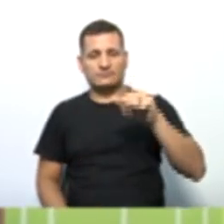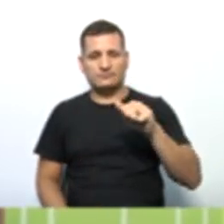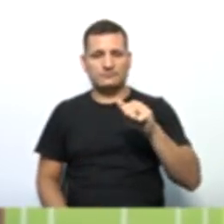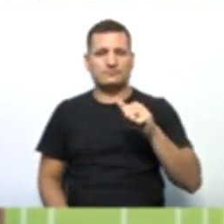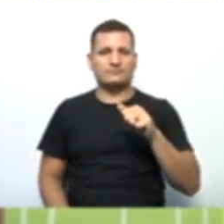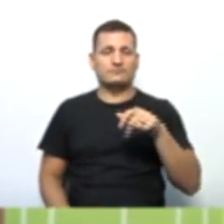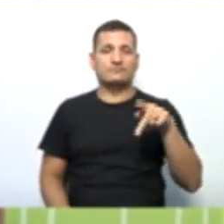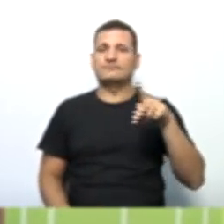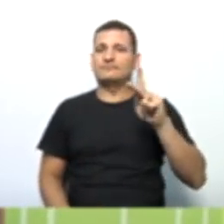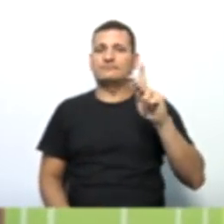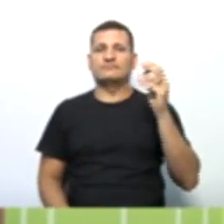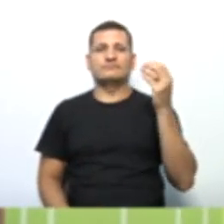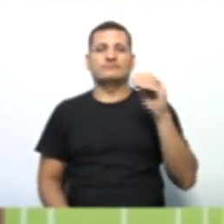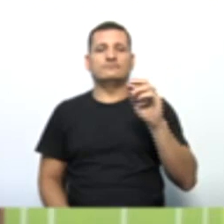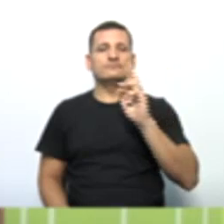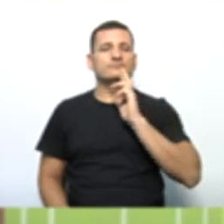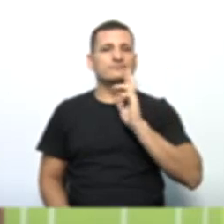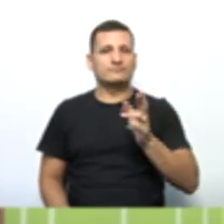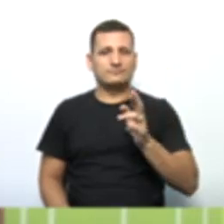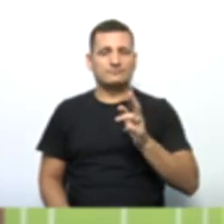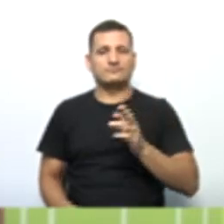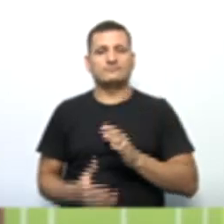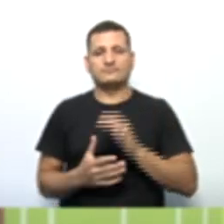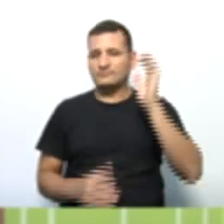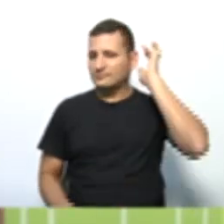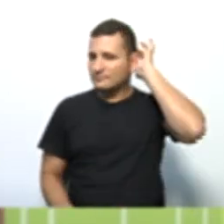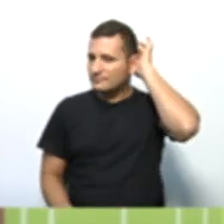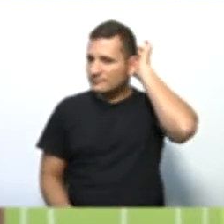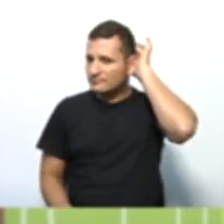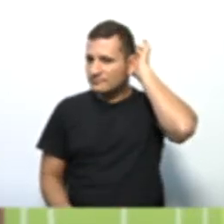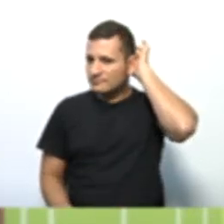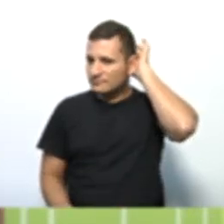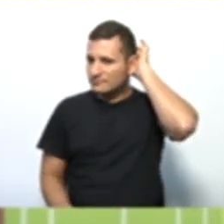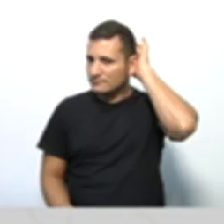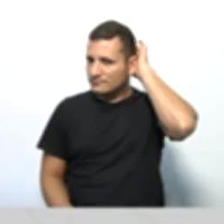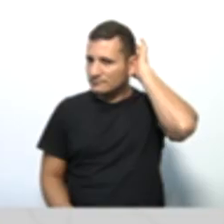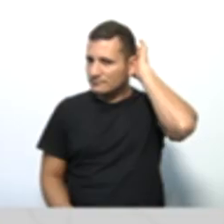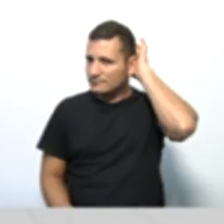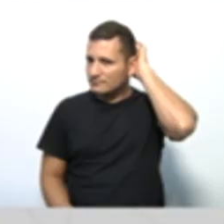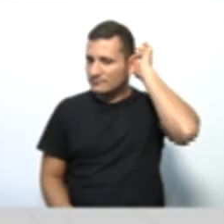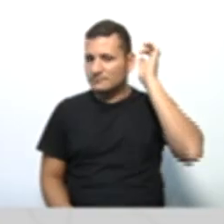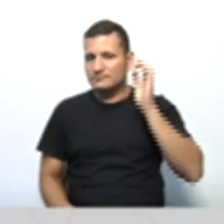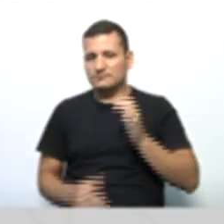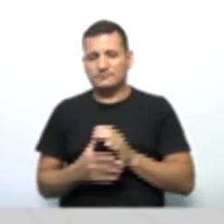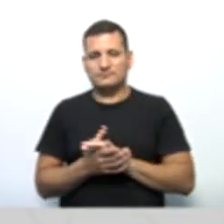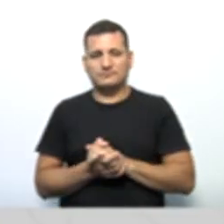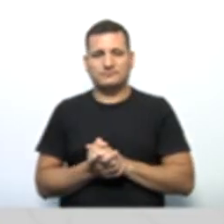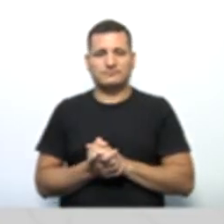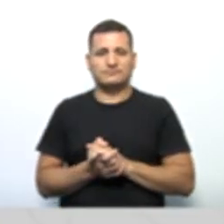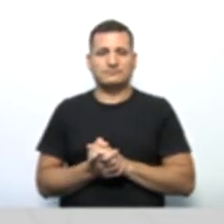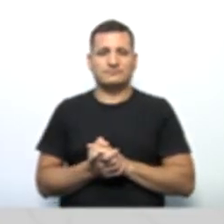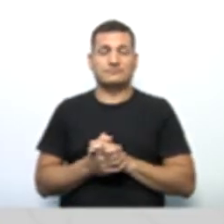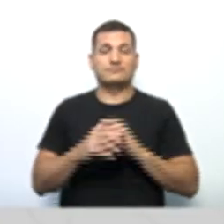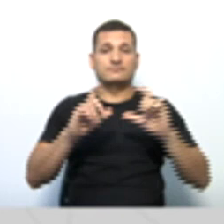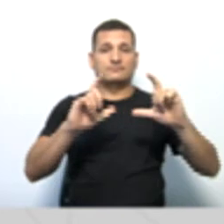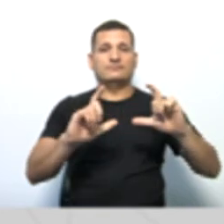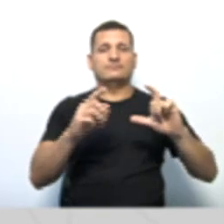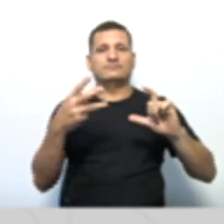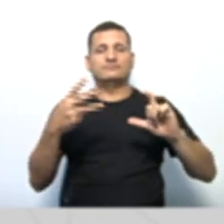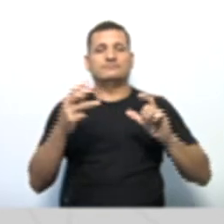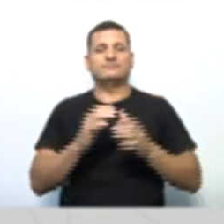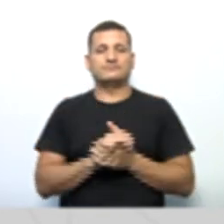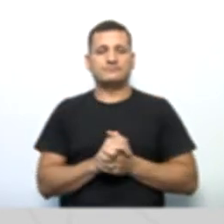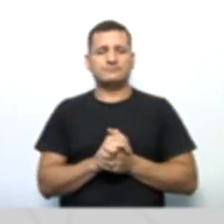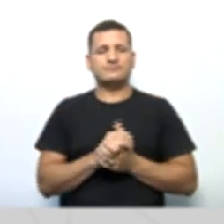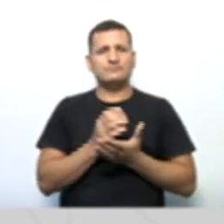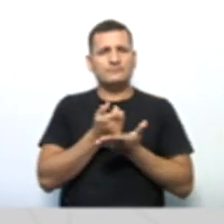errar, bote esse K aí, que você não erra mais. Então, vamos lá, pessoal. Terceira afirmação. A ação deve